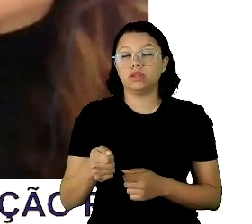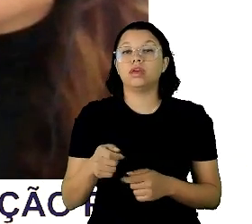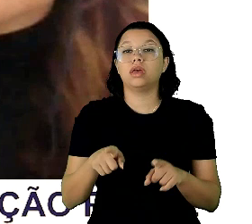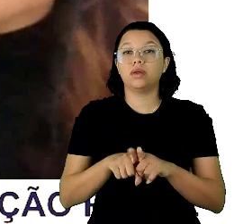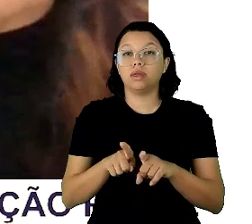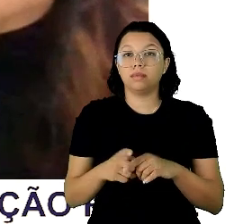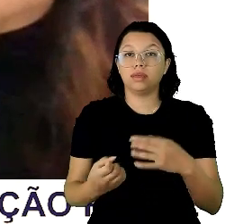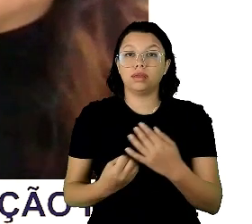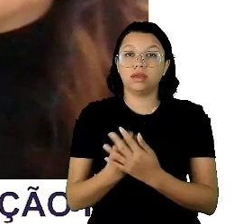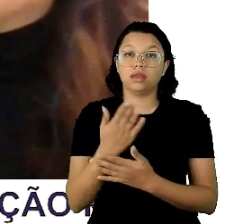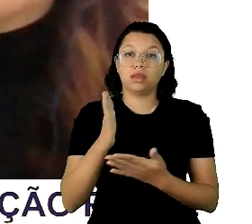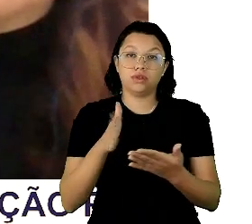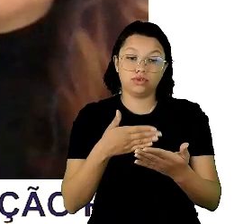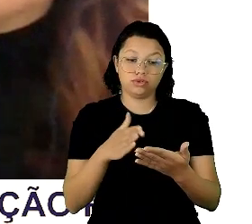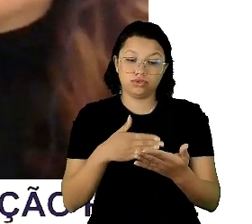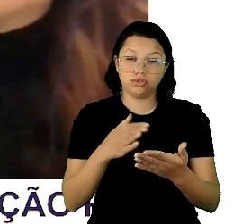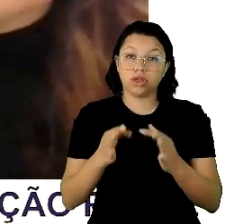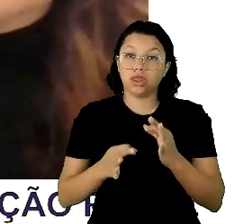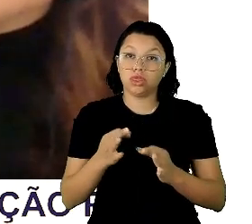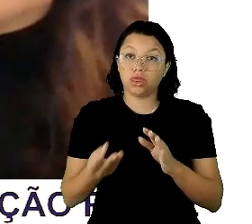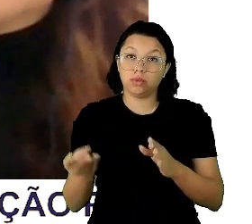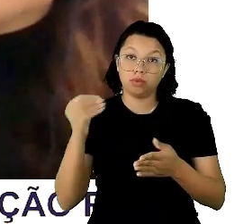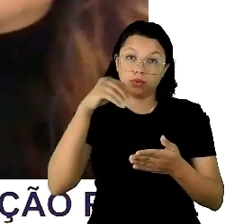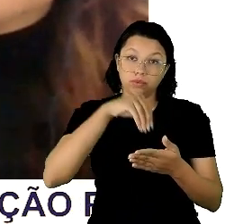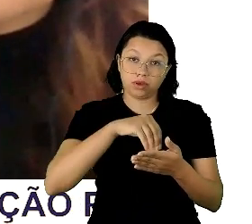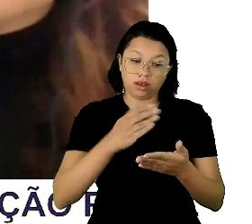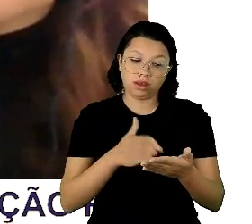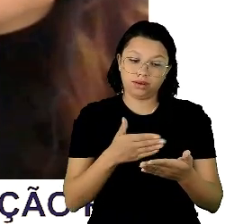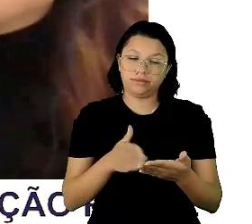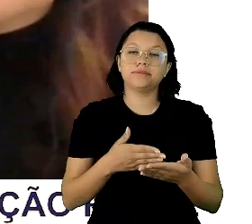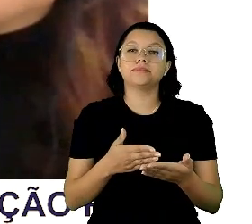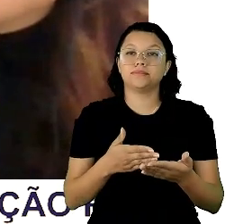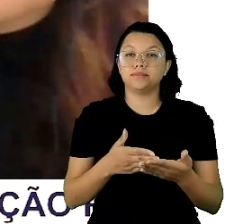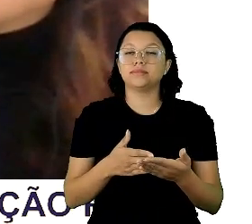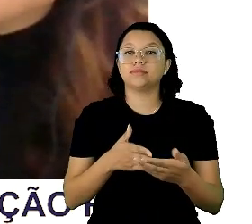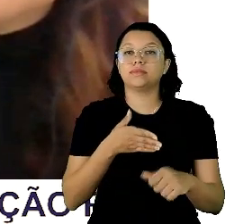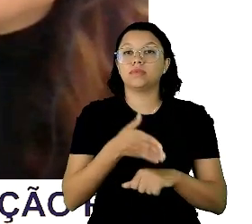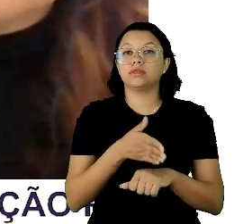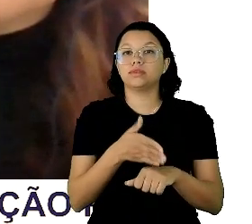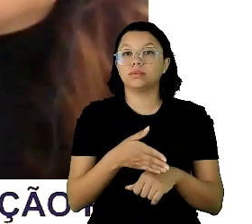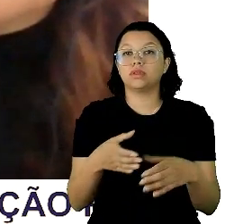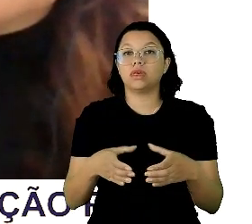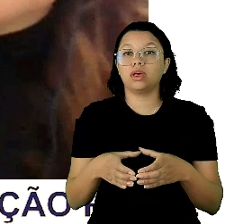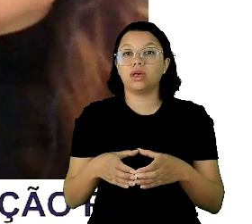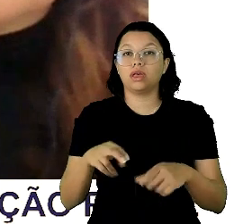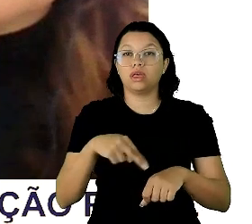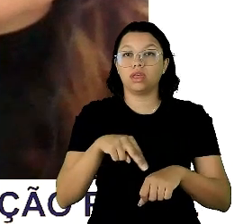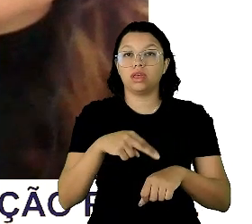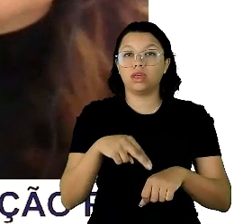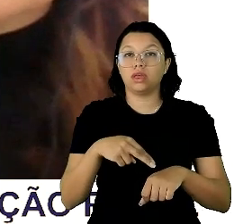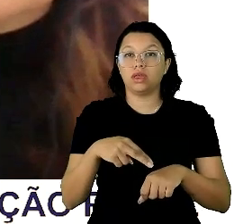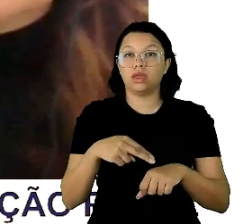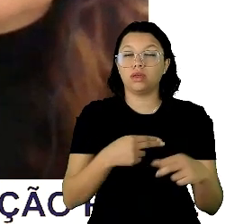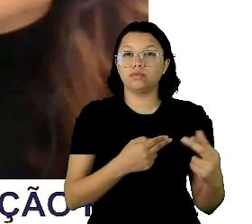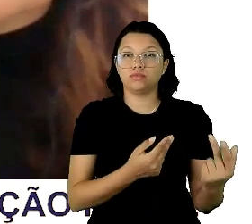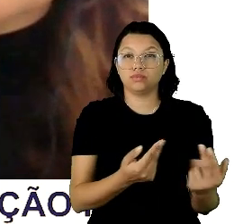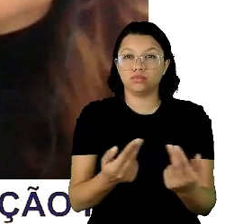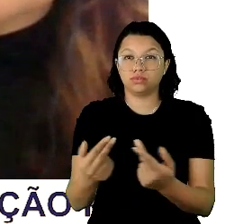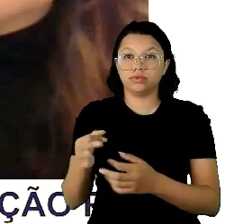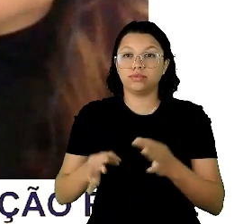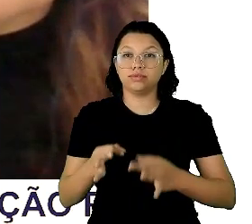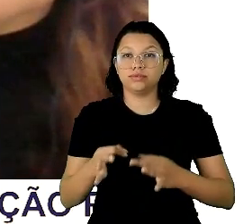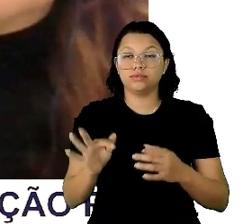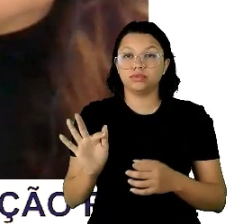em Revista. Ela foi membro da Turma Nacional de Uniformização dos Juizados Especiais